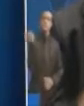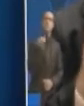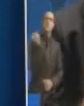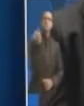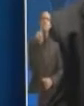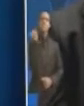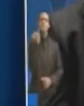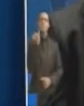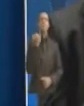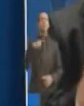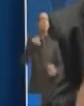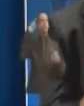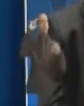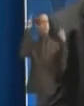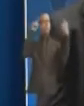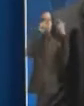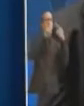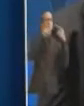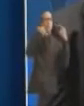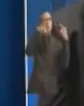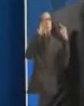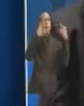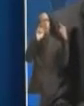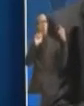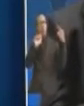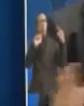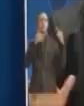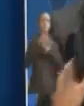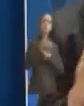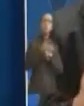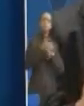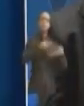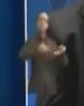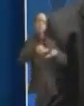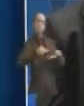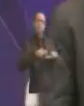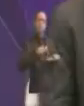eficiente, com metas e com a participação dos trabalhadores. Privatizar jamais. Obrigado, candidato.